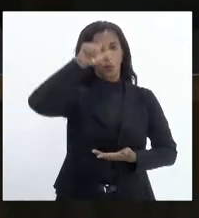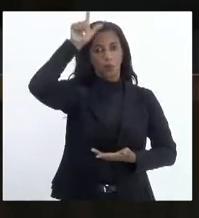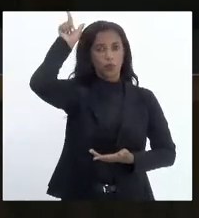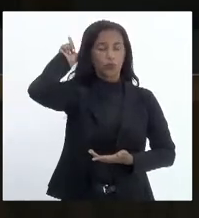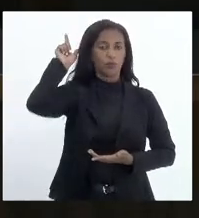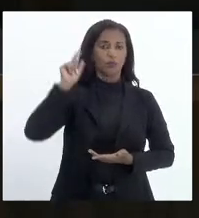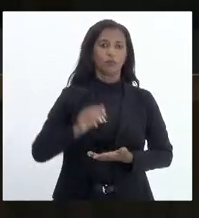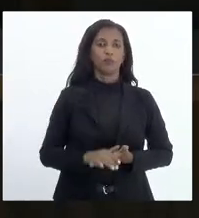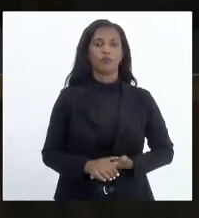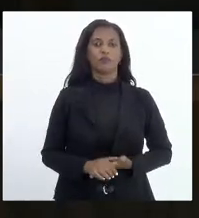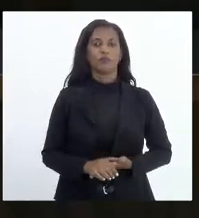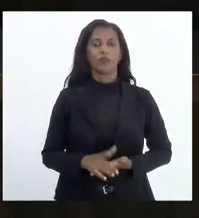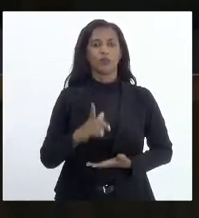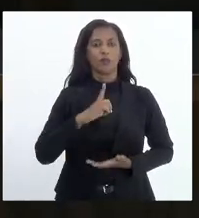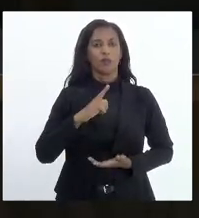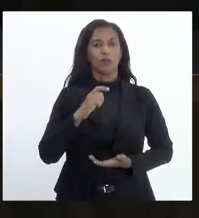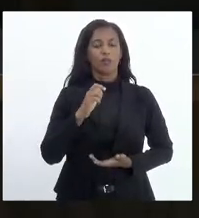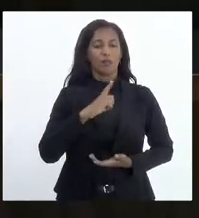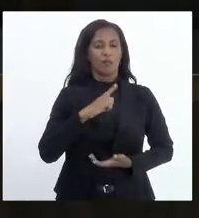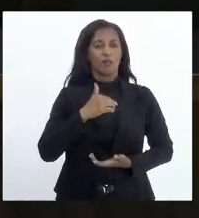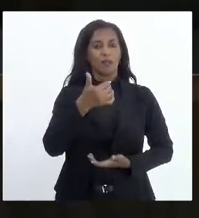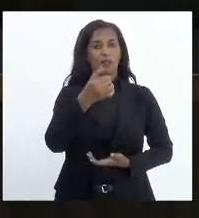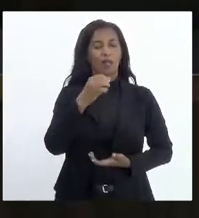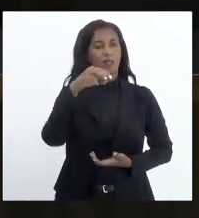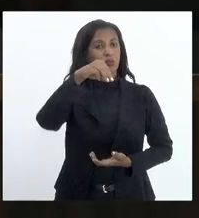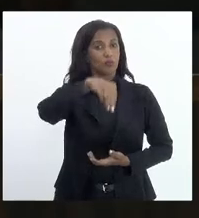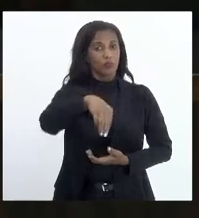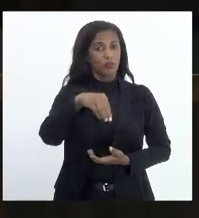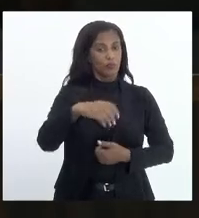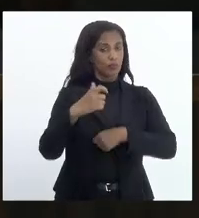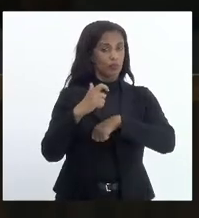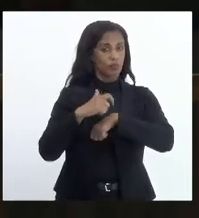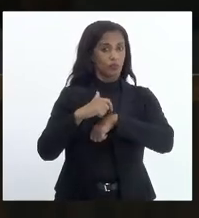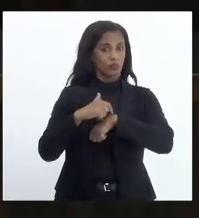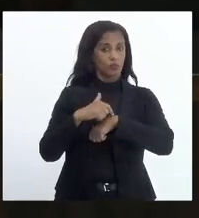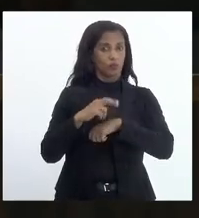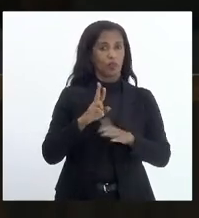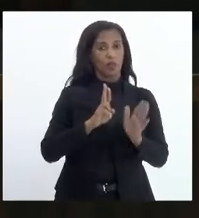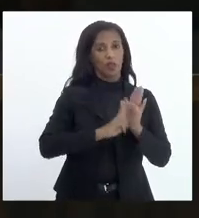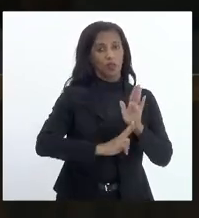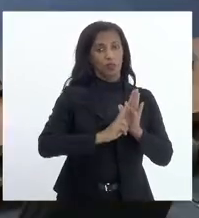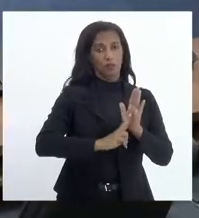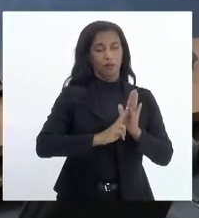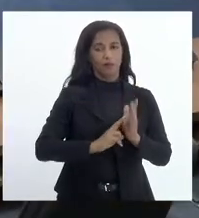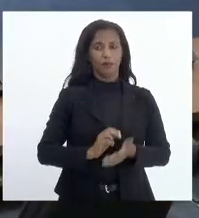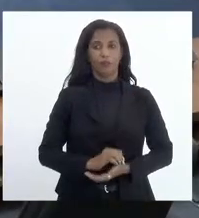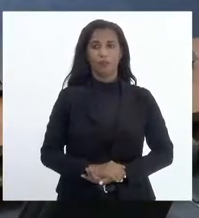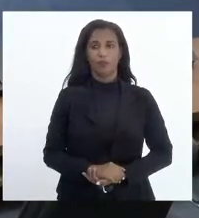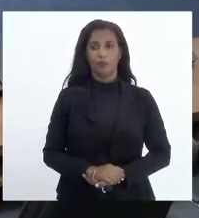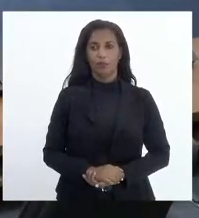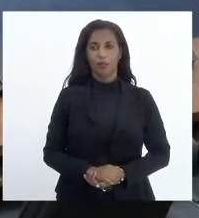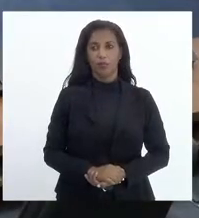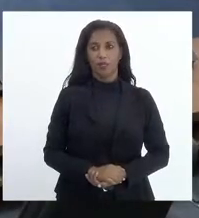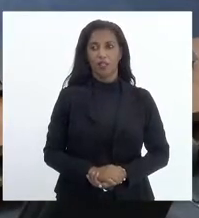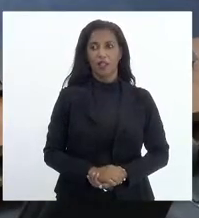Paulo vossa excelência' e dispõe de dez minutos no tempo regimental é